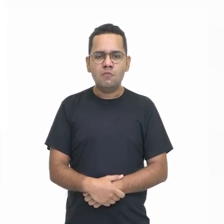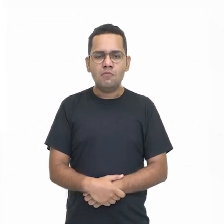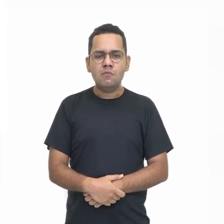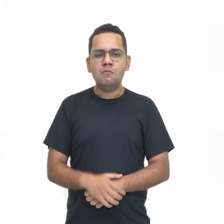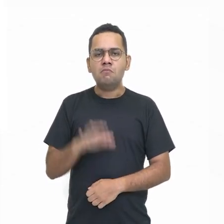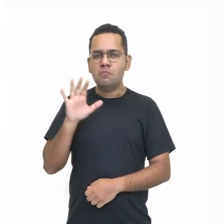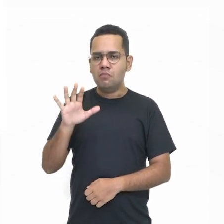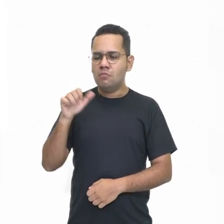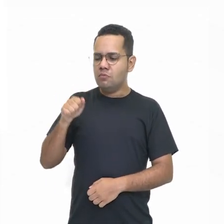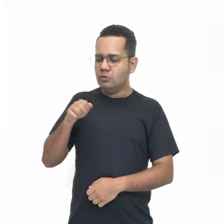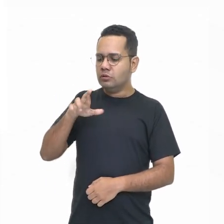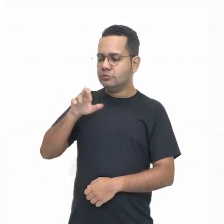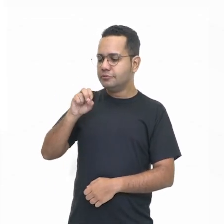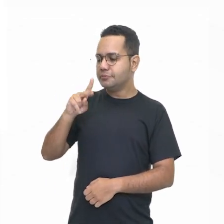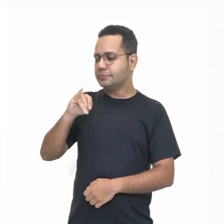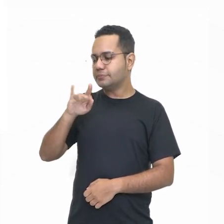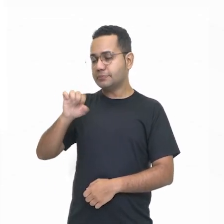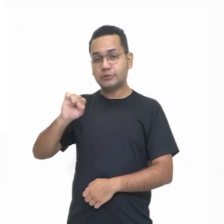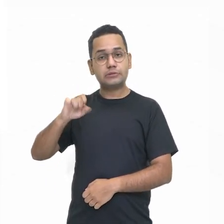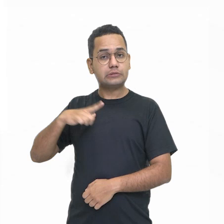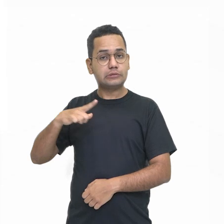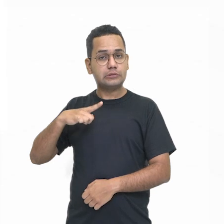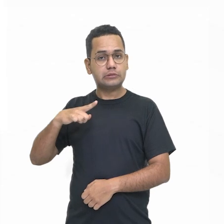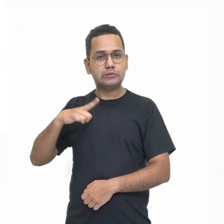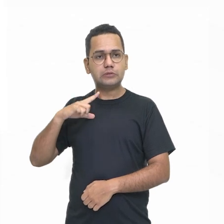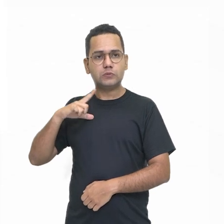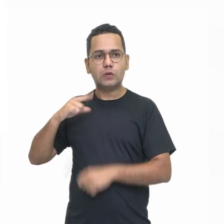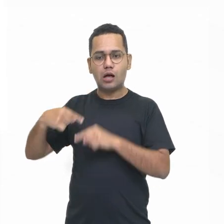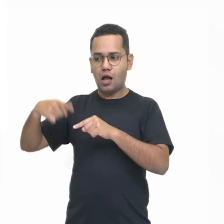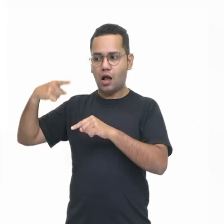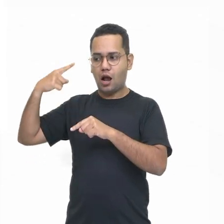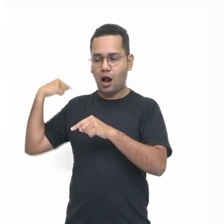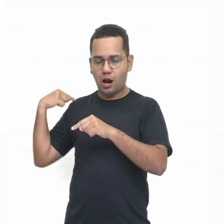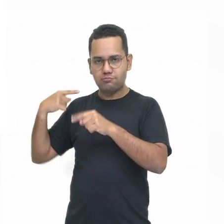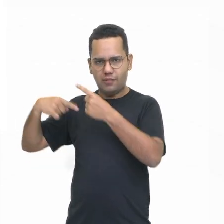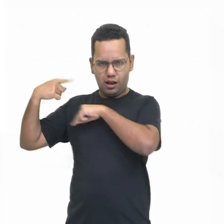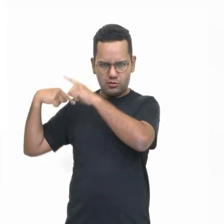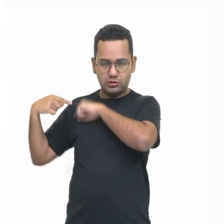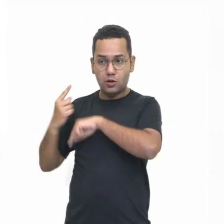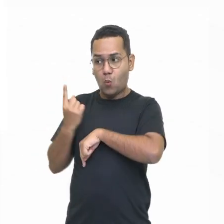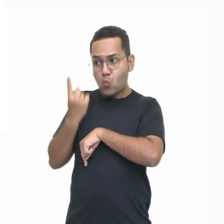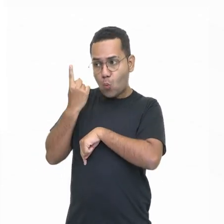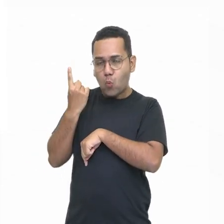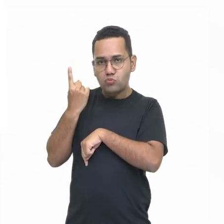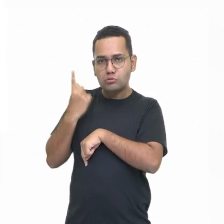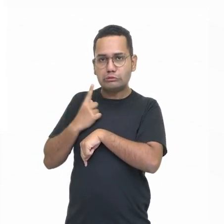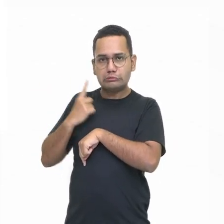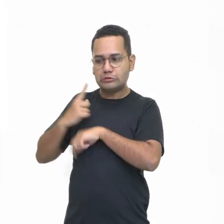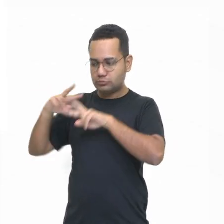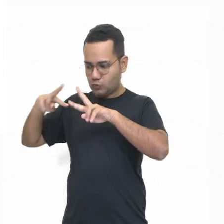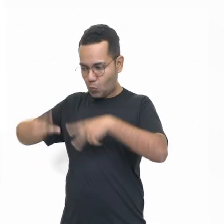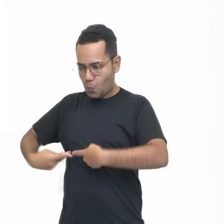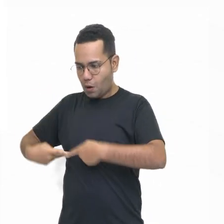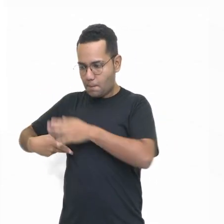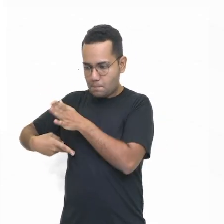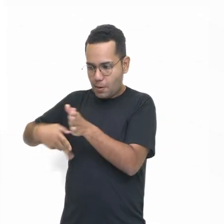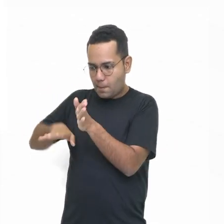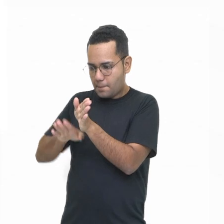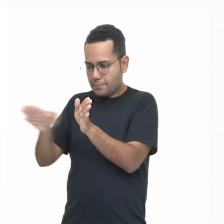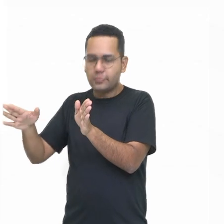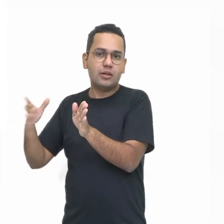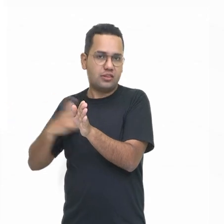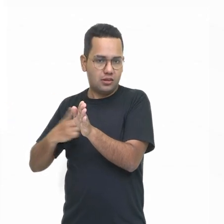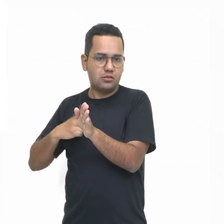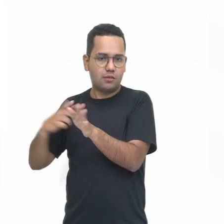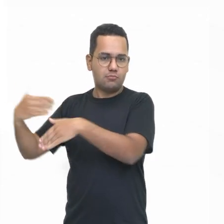eles teriam um ancestral comum com os seres humanos e teve toda a evolução no decorrer dos